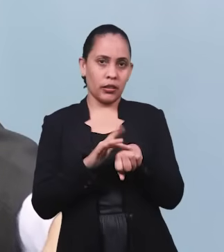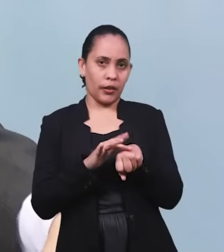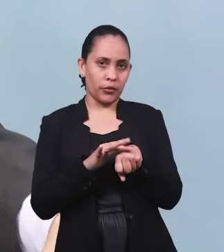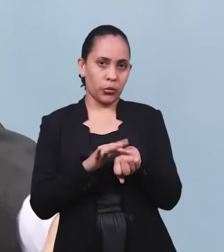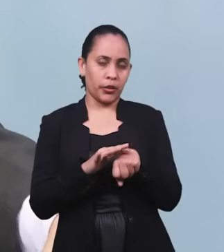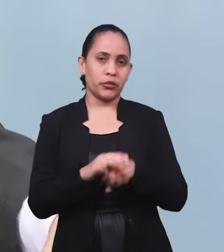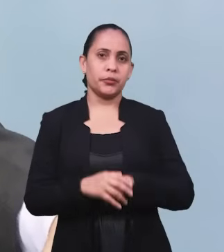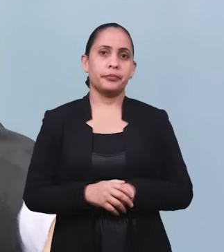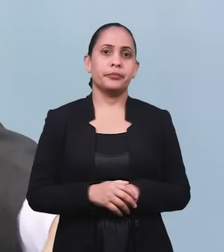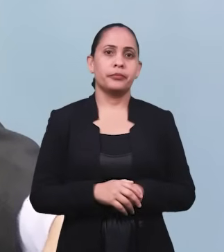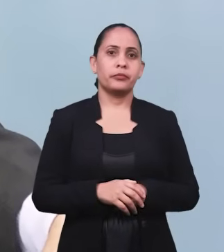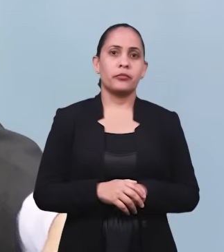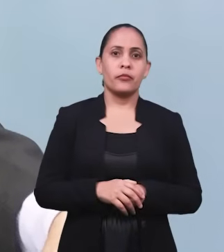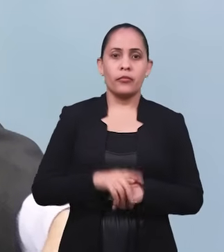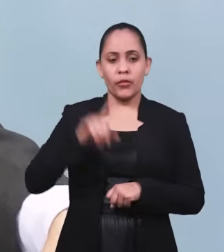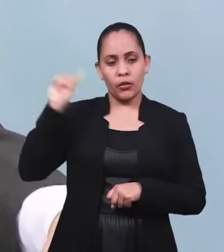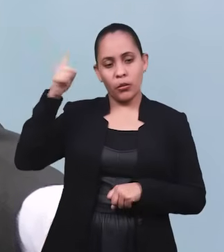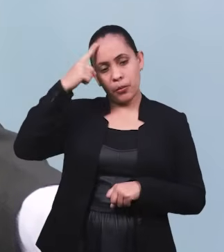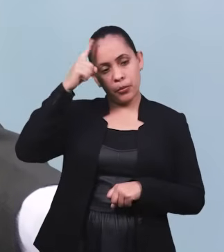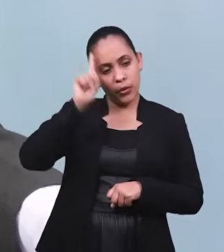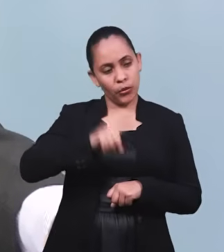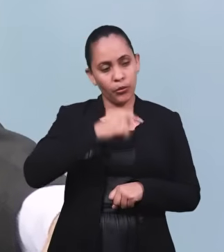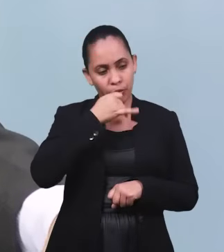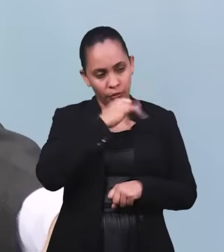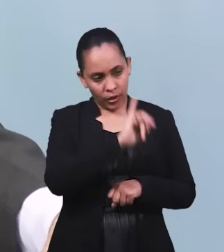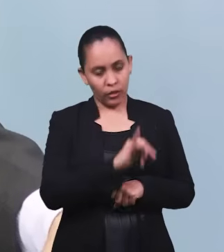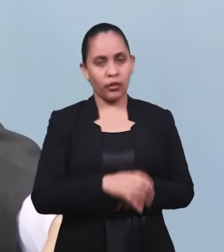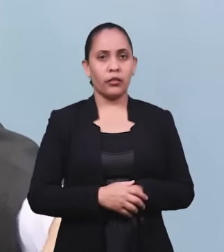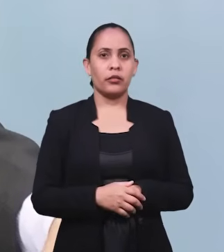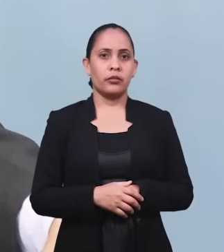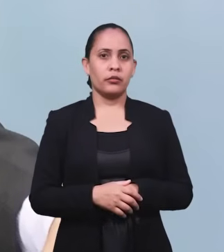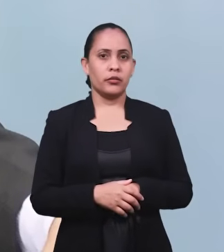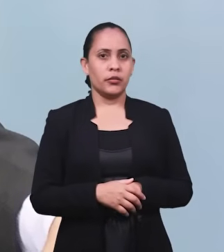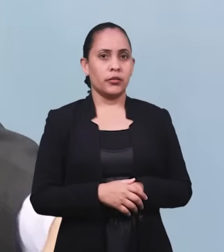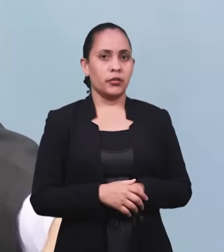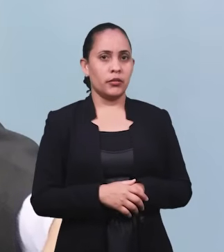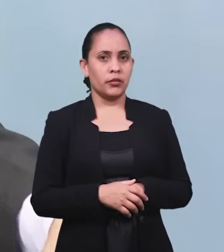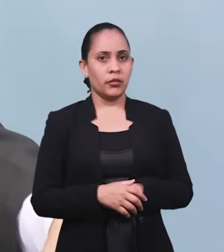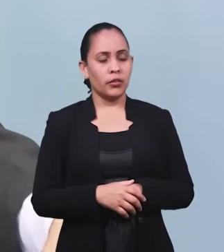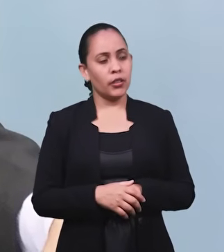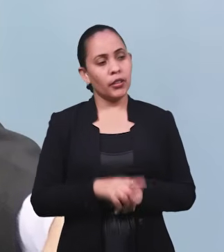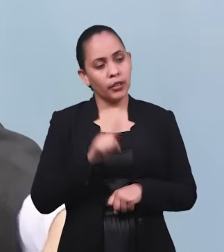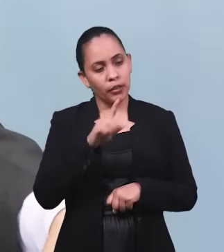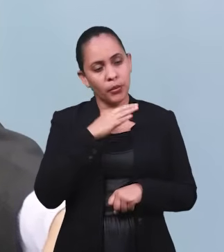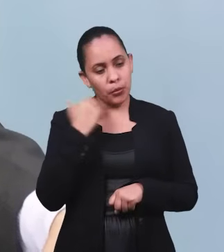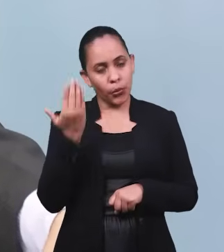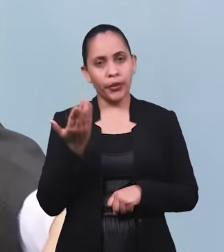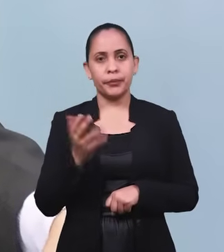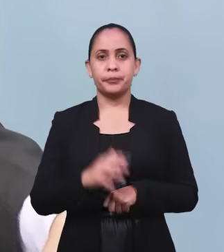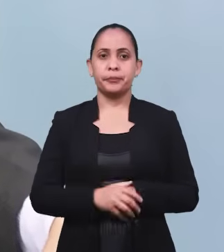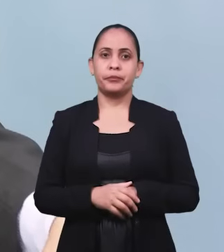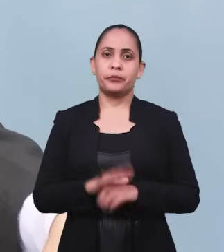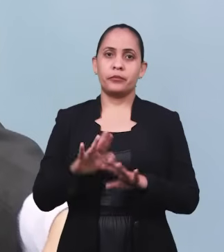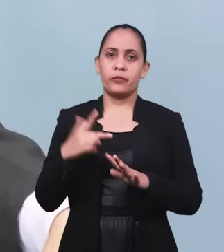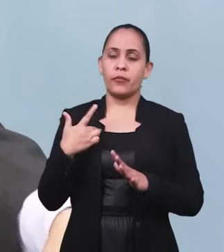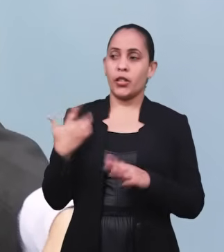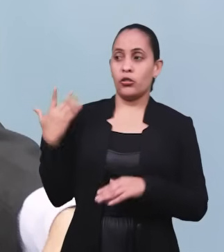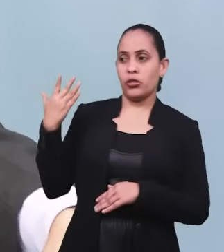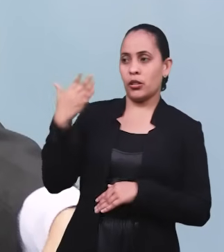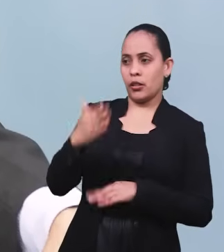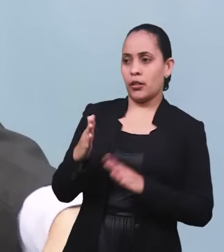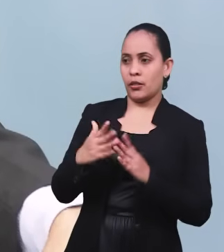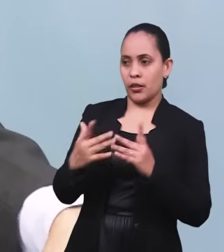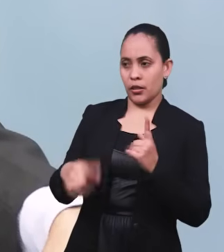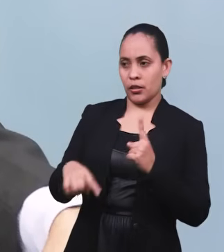estava enfermo, e o Senhor mandou o profeta lá falar com ele que ele iria morrer. Uma vez eu cheguei na